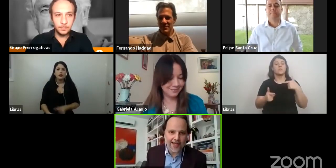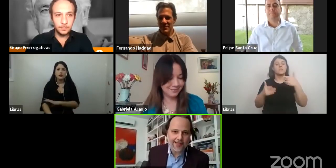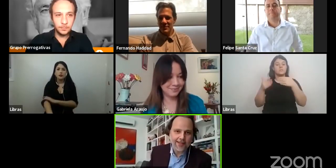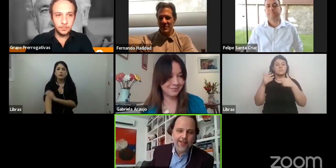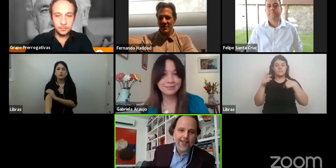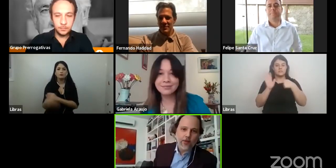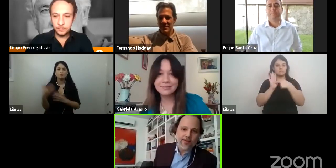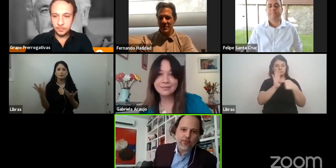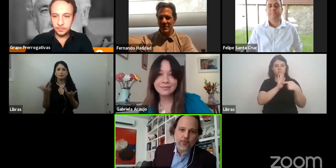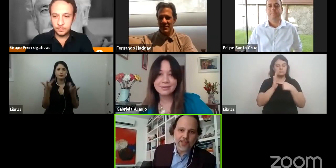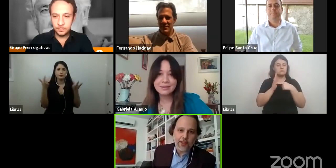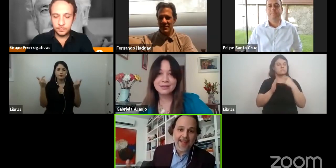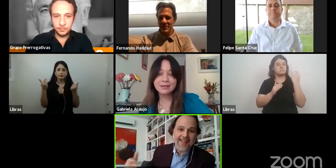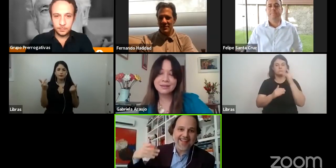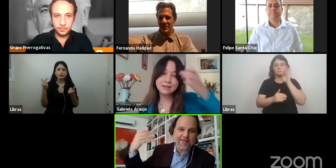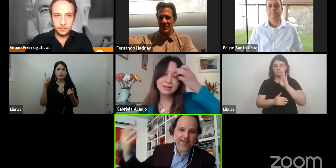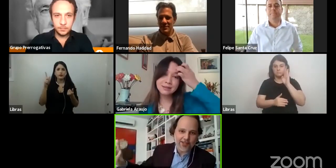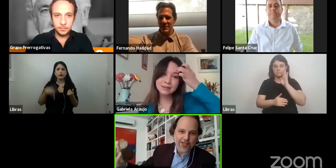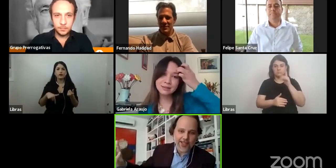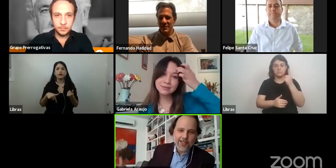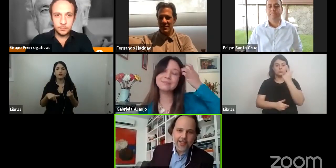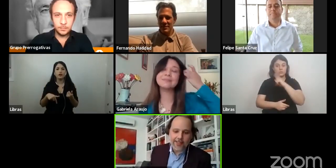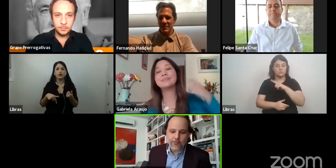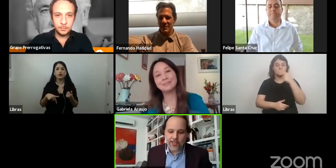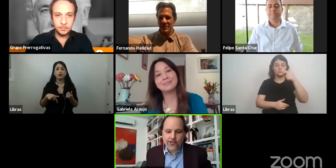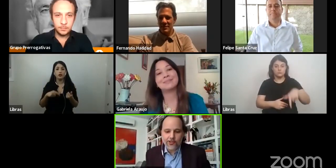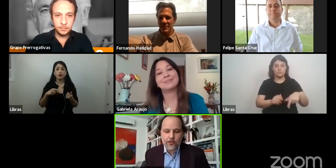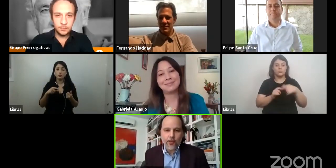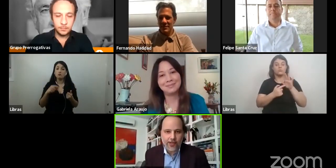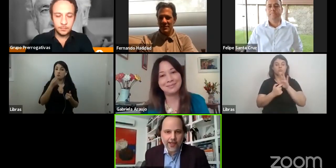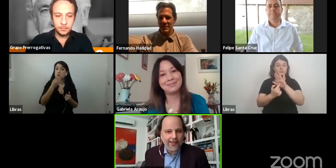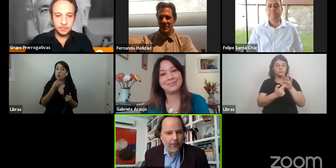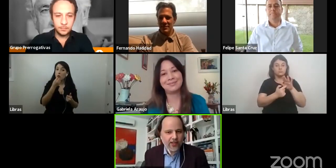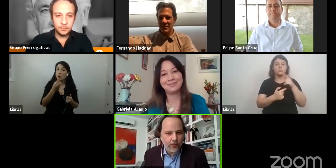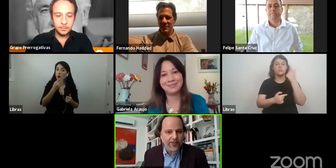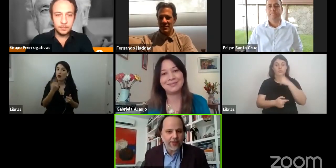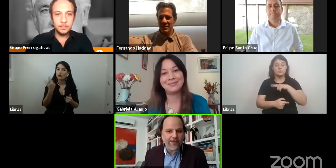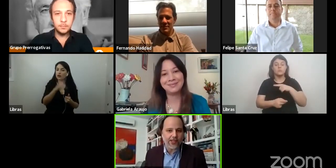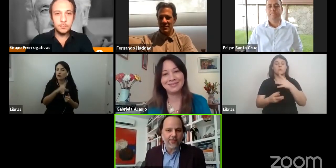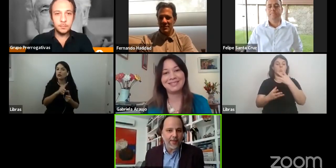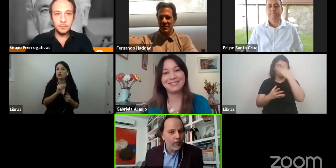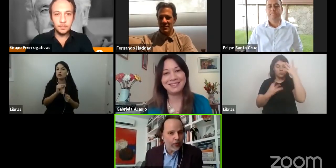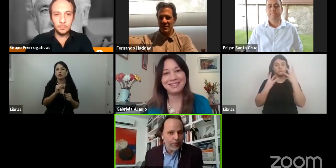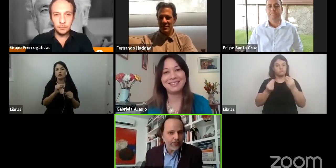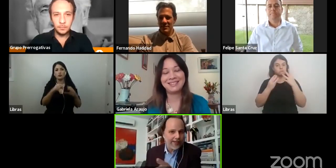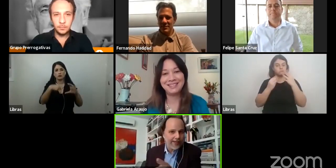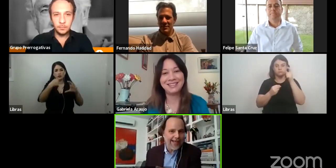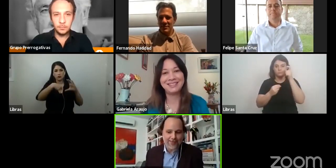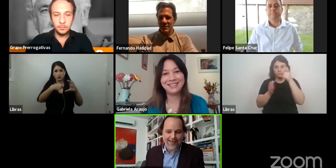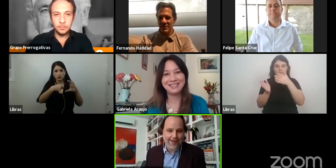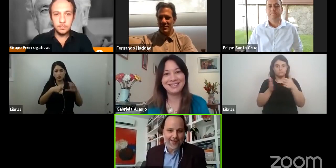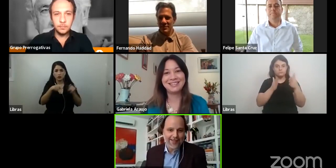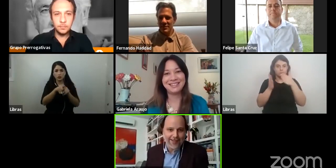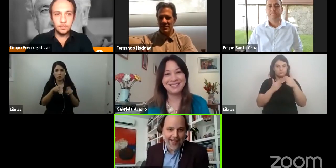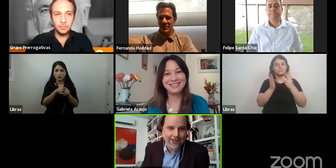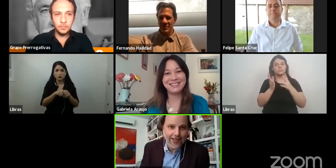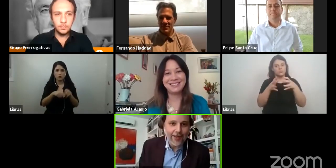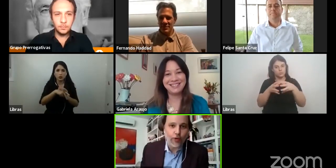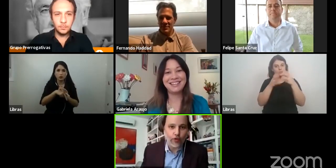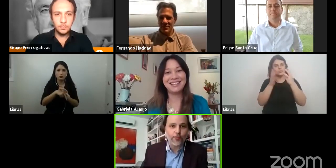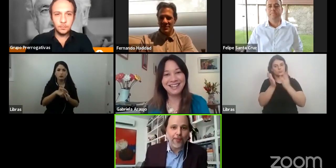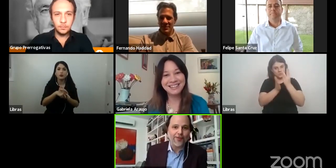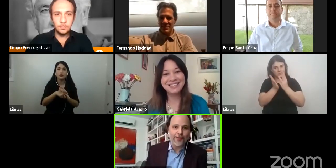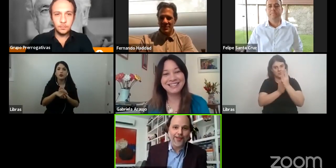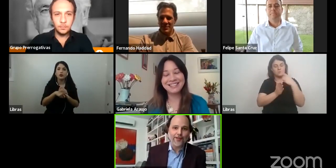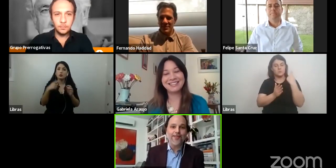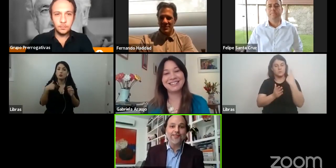super bacanas, nós estamos conseguindo retransmitir e estamos atingindo uma audiência realmente muito significativa para um grupo de WhatsApp, né? Bem da verdade,